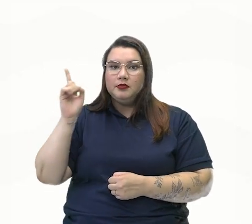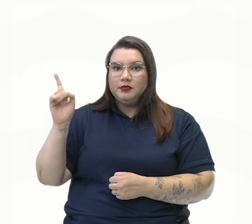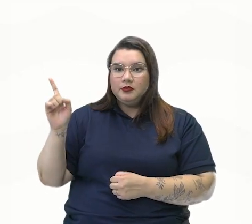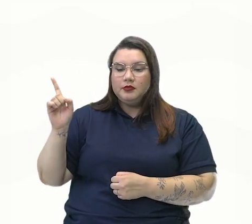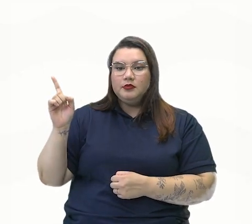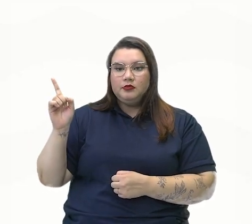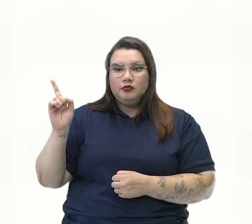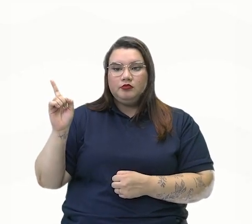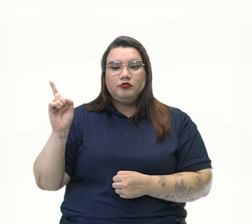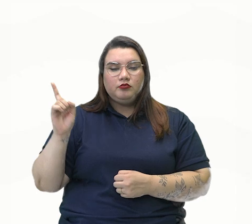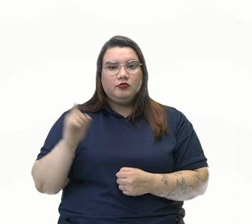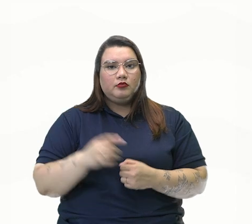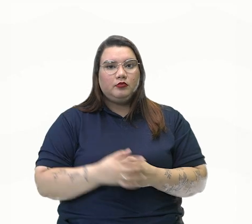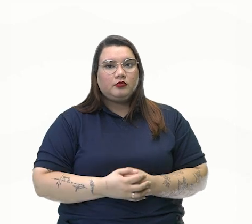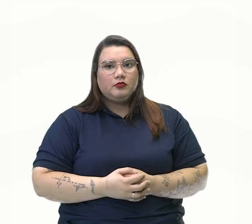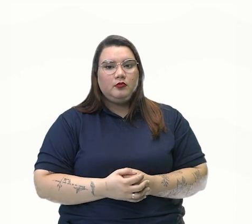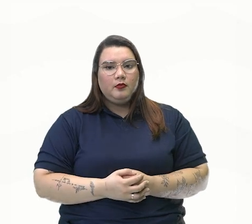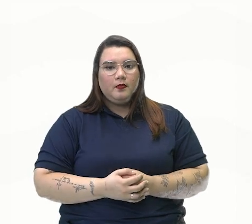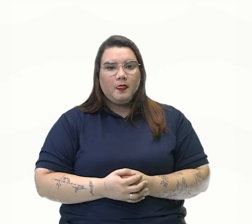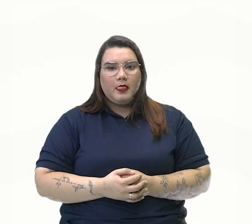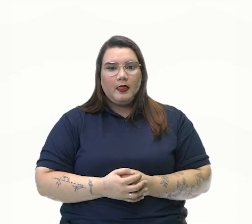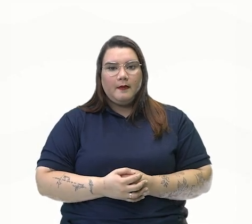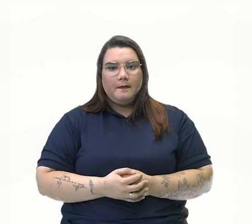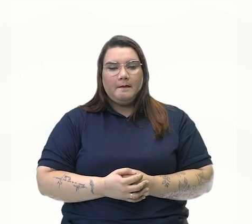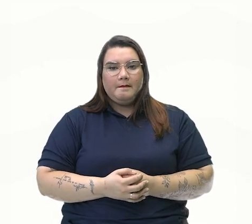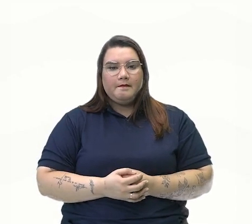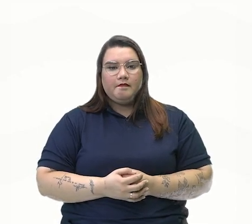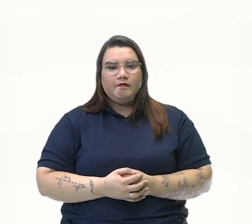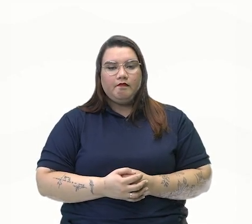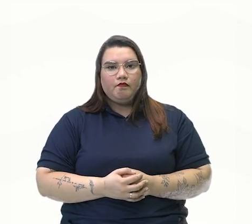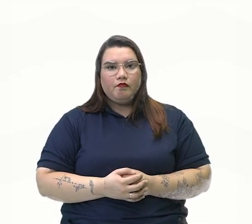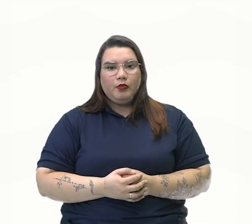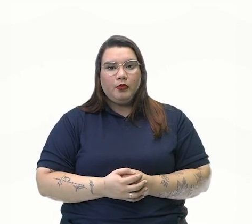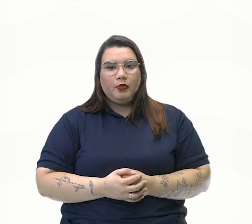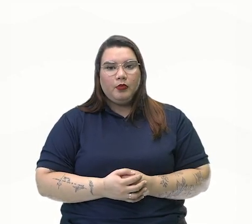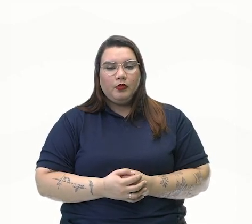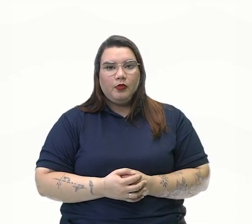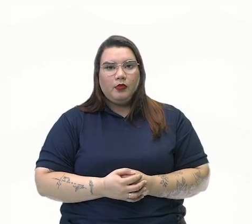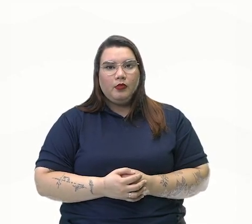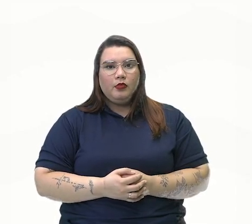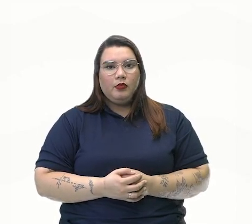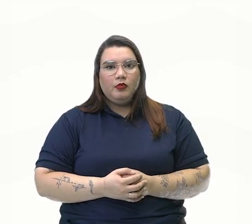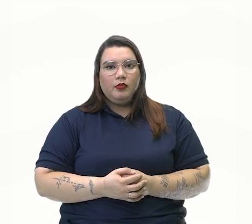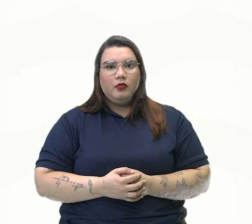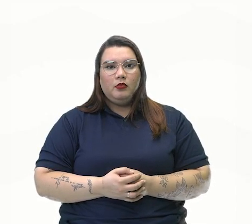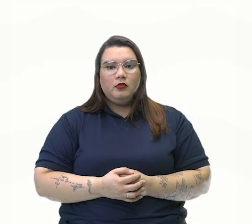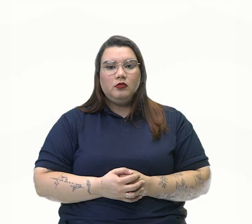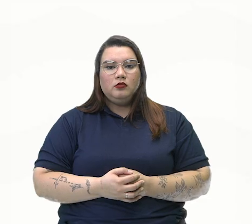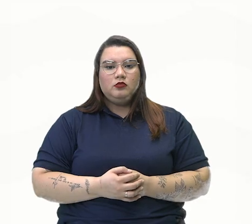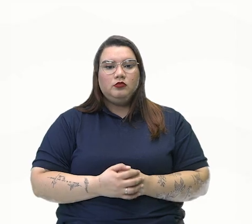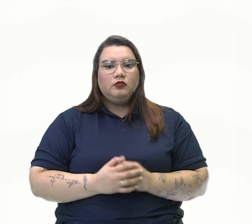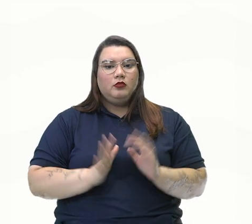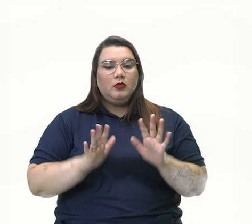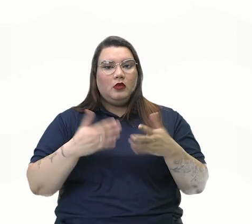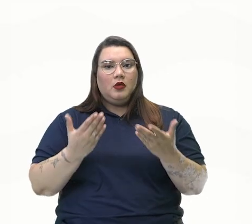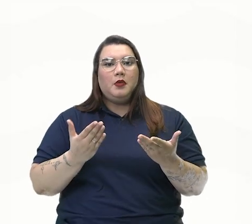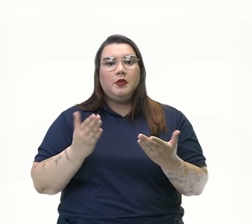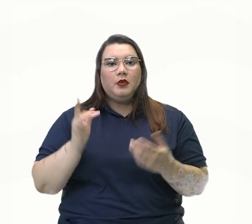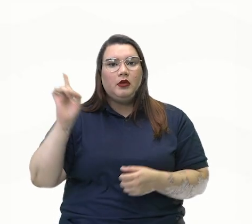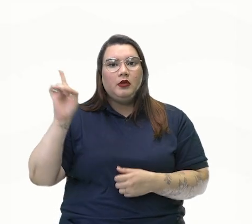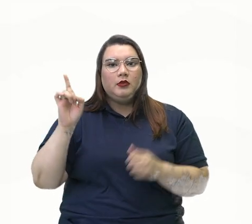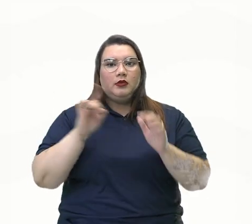1801 esse experimento, ele parecia provar que a luz era um fenômeno ondulatório, o que